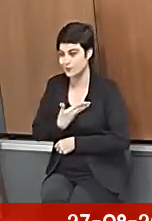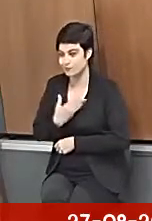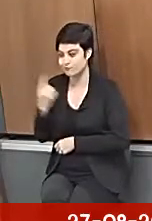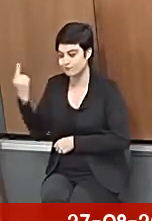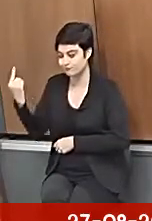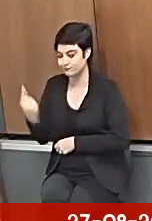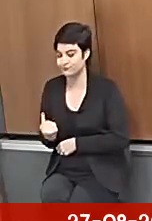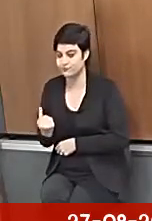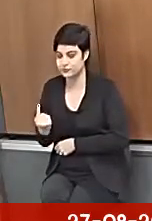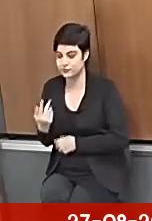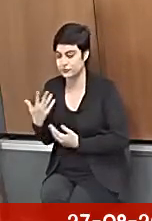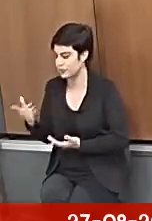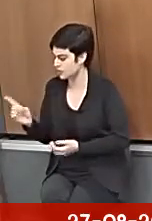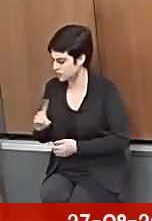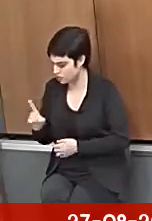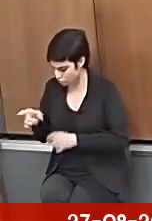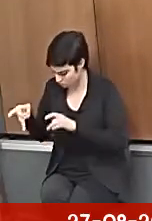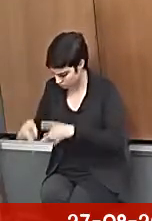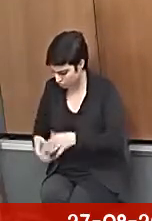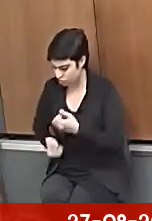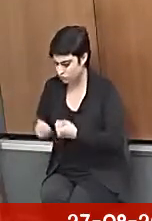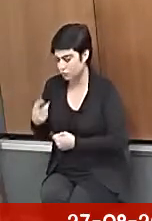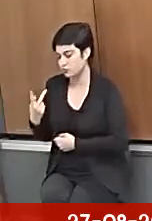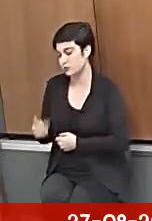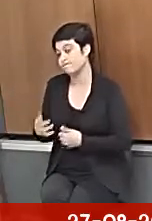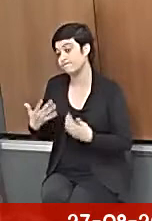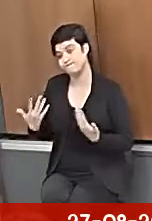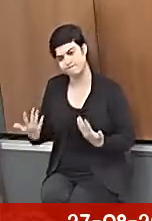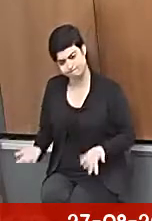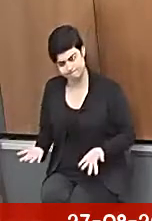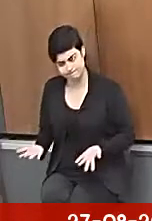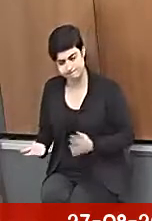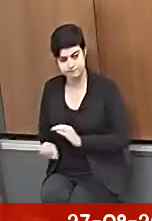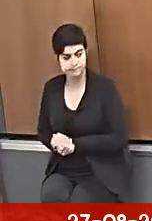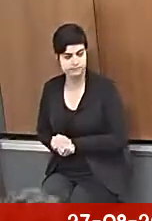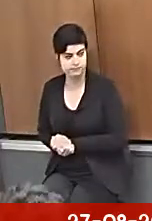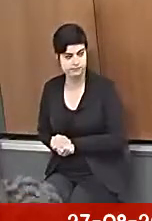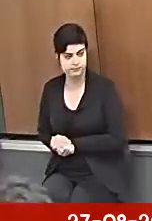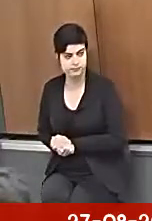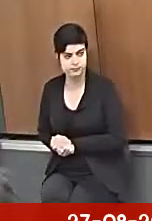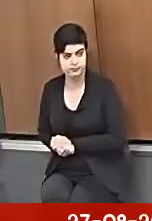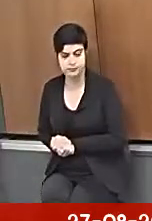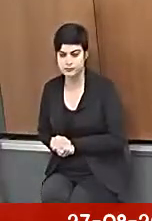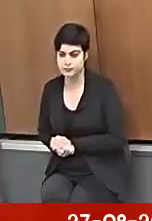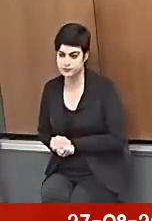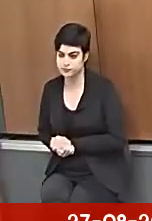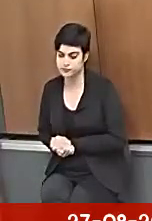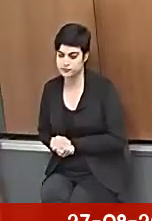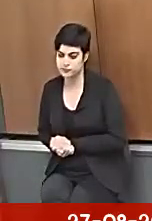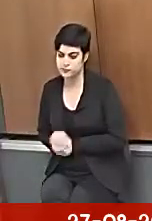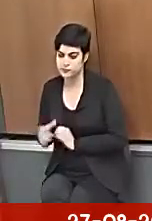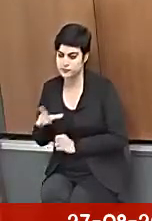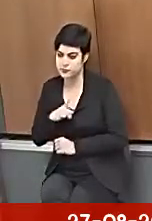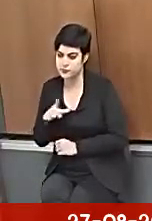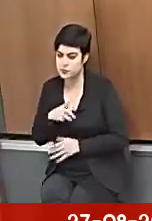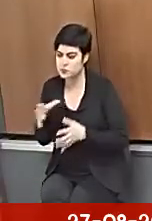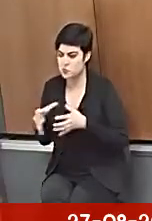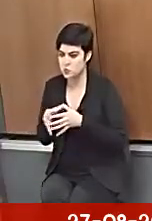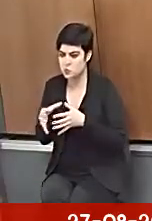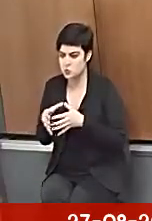e aí ele falou não vai deixar ele aqui então quer dizer a própria transcon um